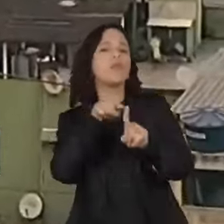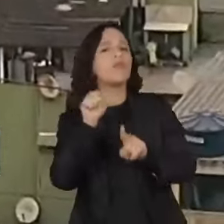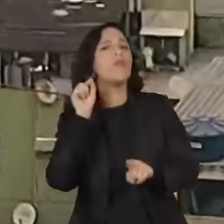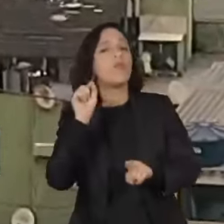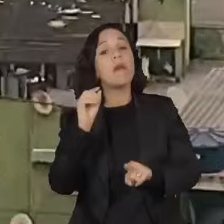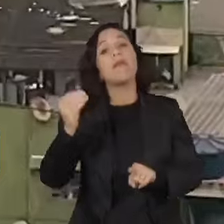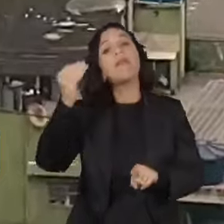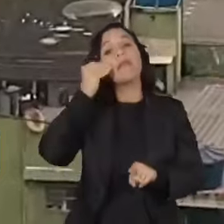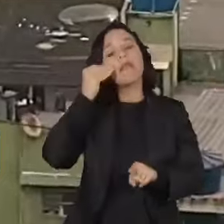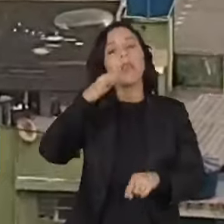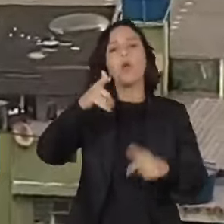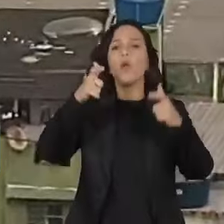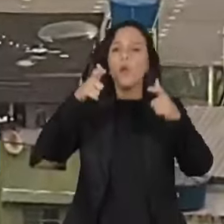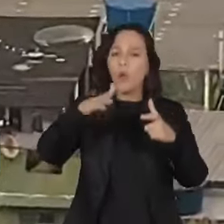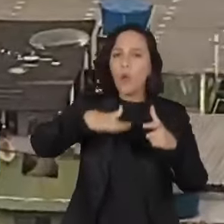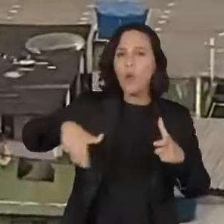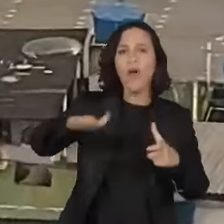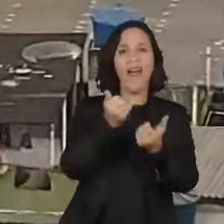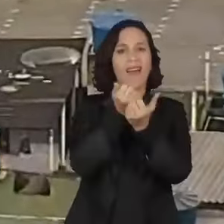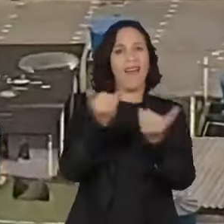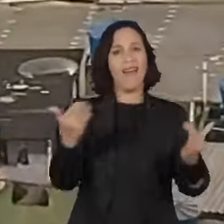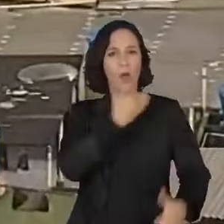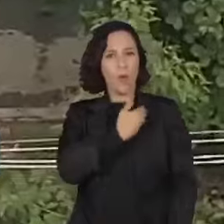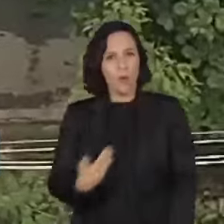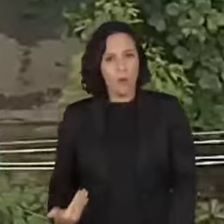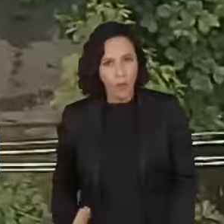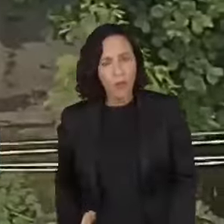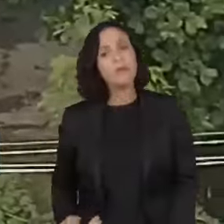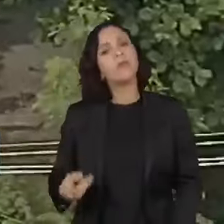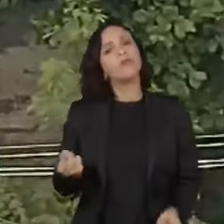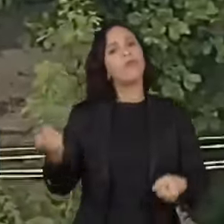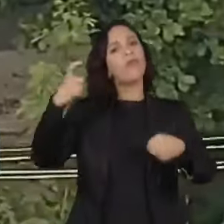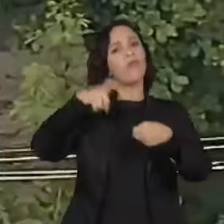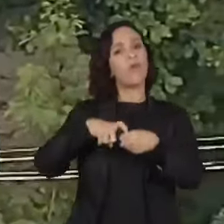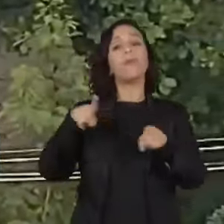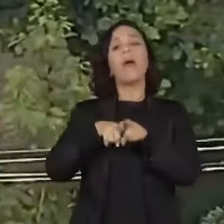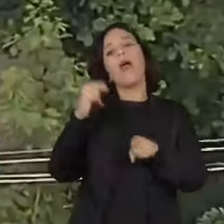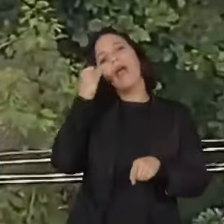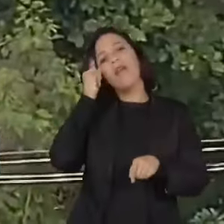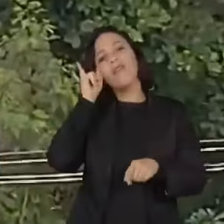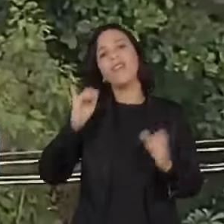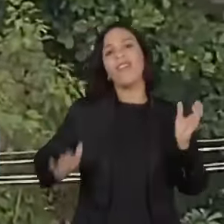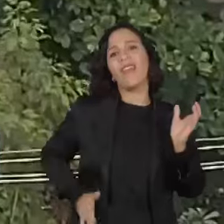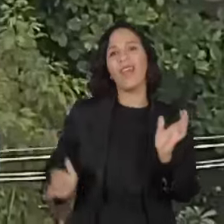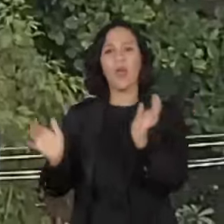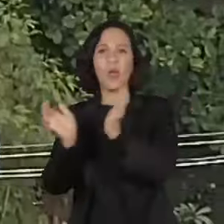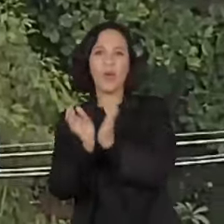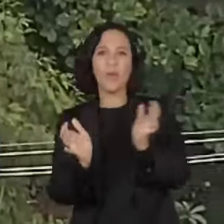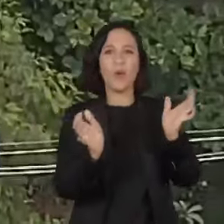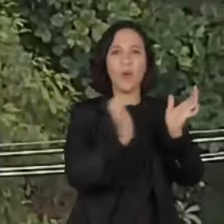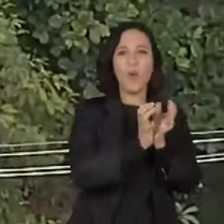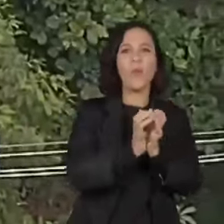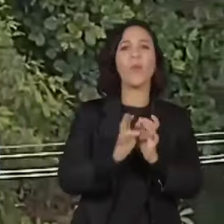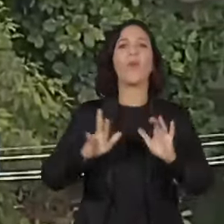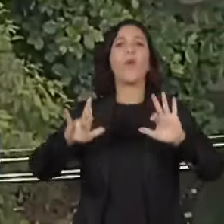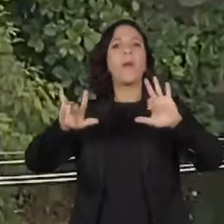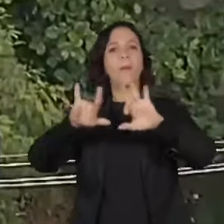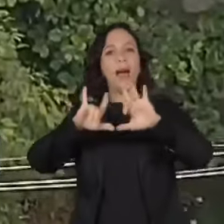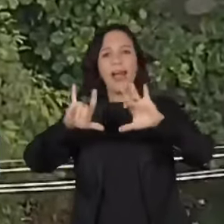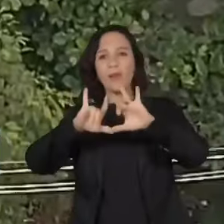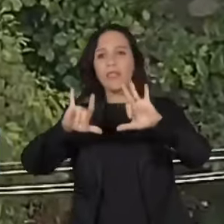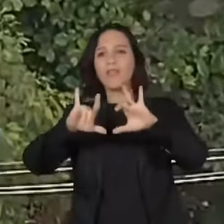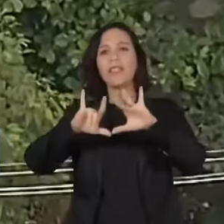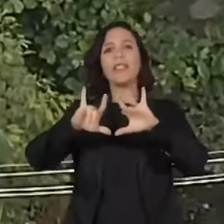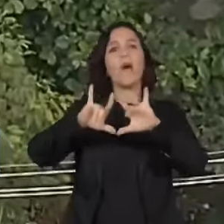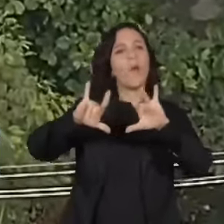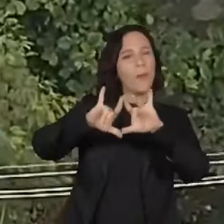retomar os serviços públicos oferecidos e evitar a disputa entre traficantes e milicianos Moradores